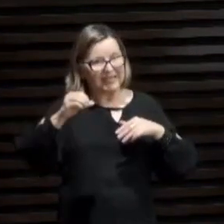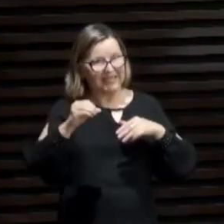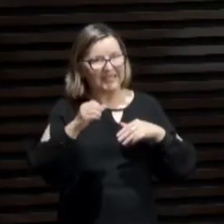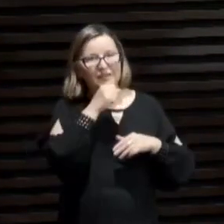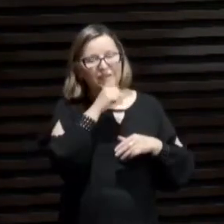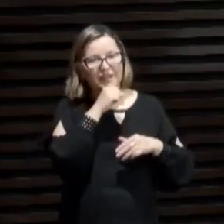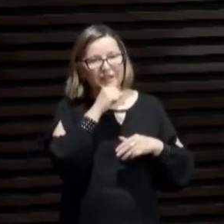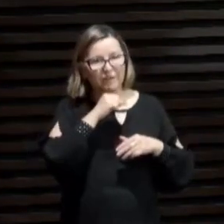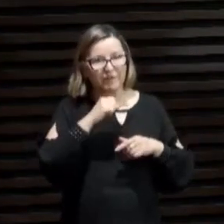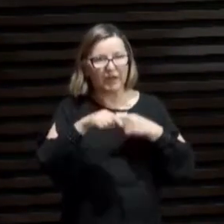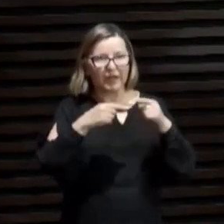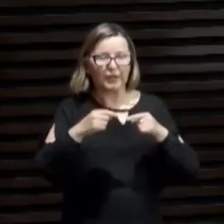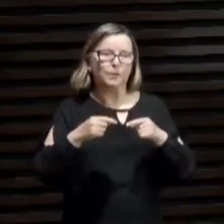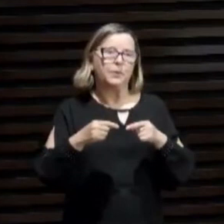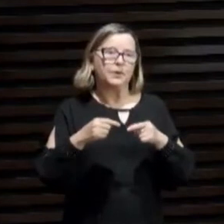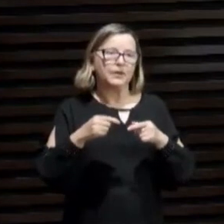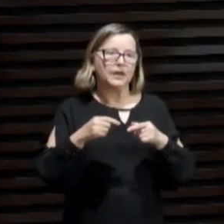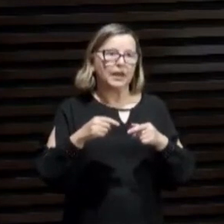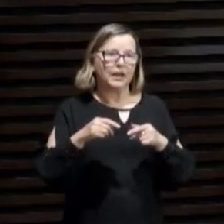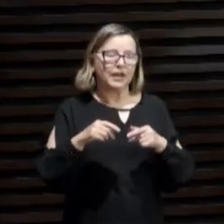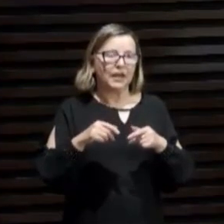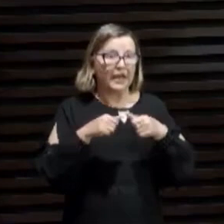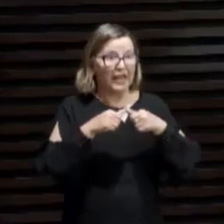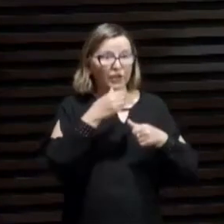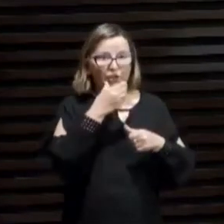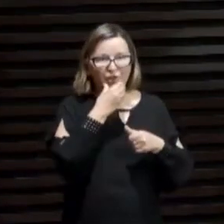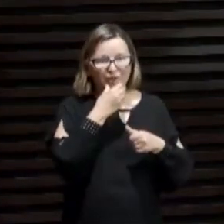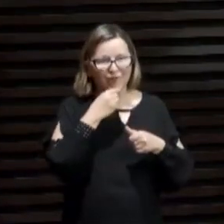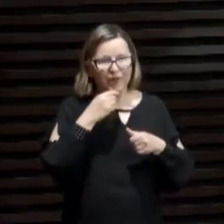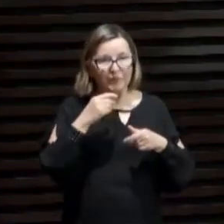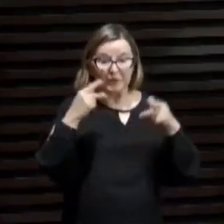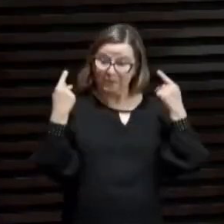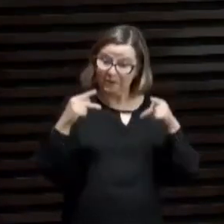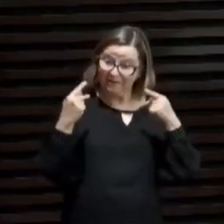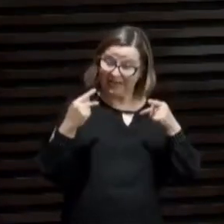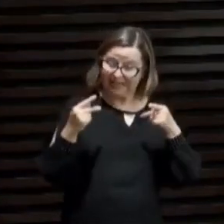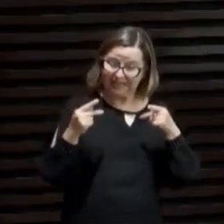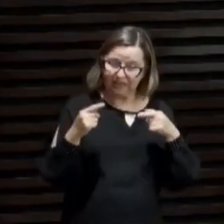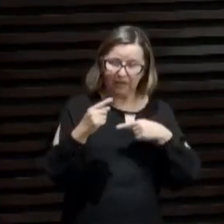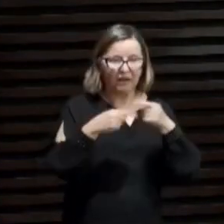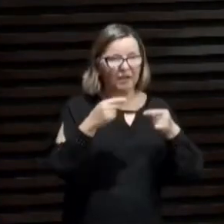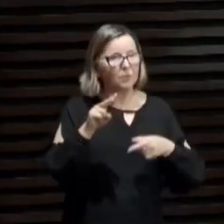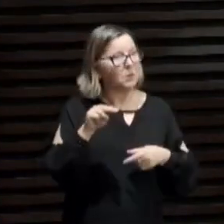mas depois nunca mais. Olha só, saiu, pois, Moisés e referiu ao povo as palavras